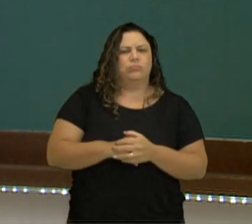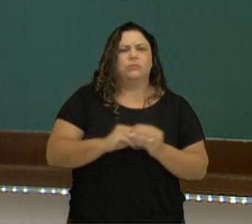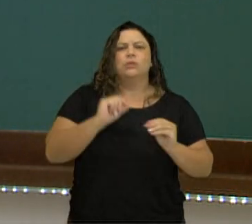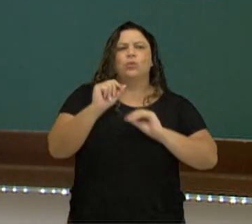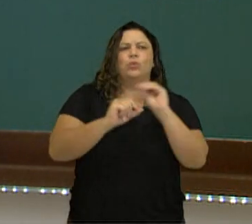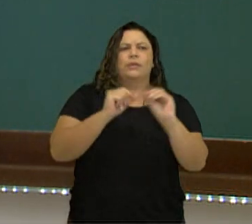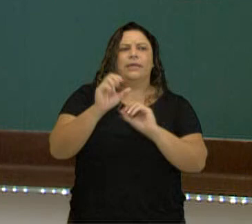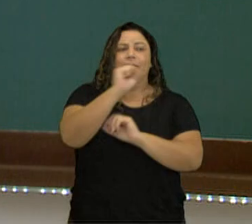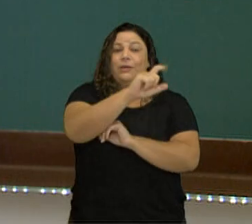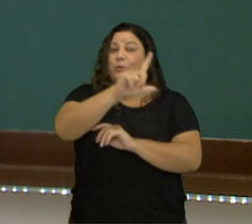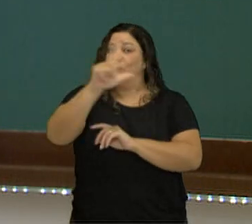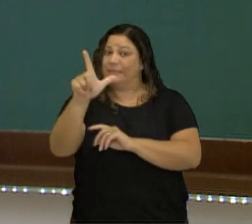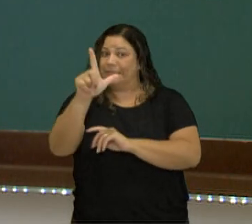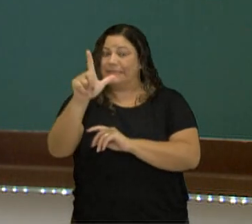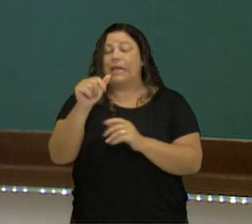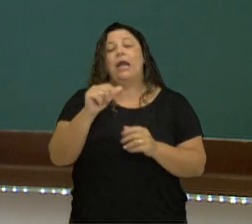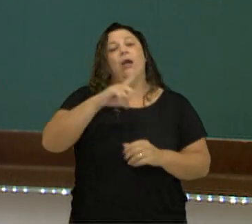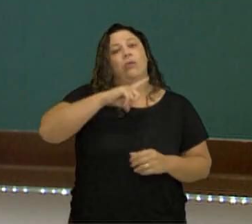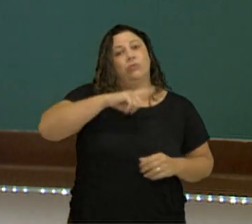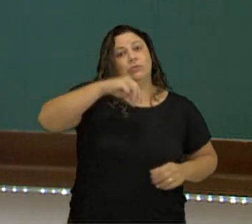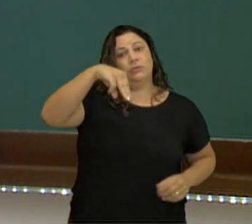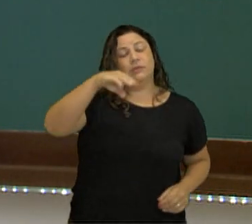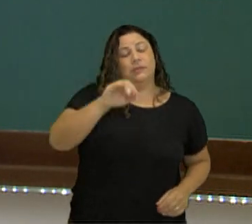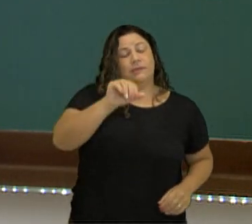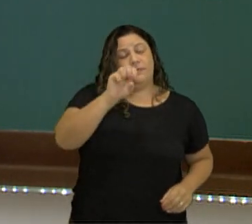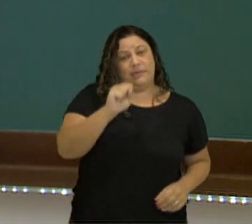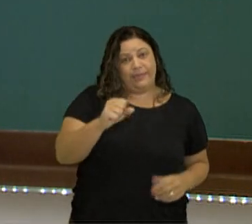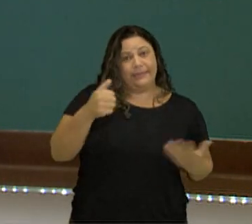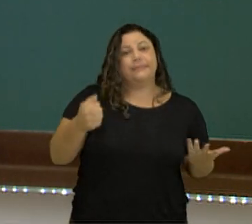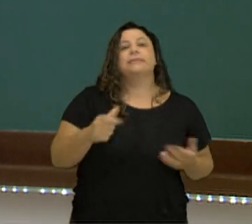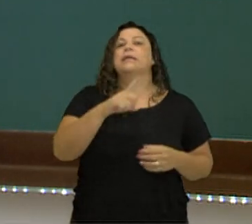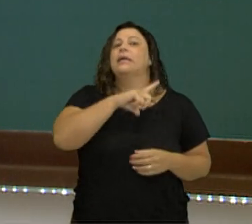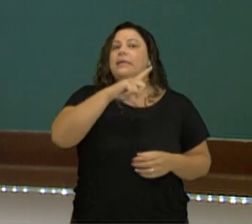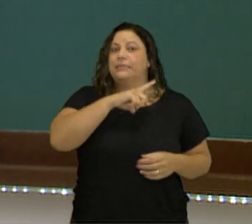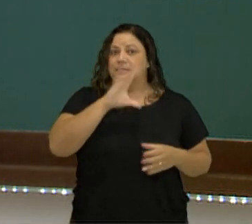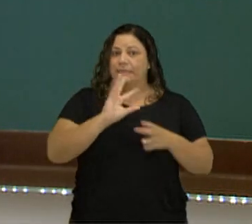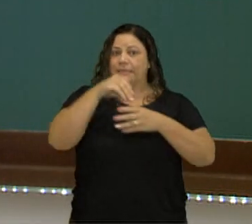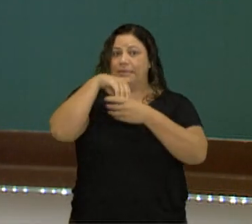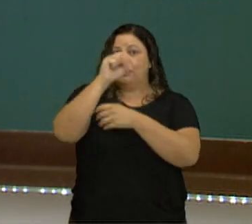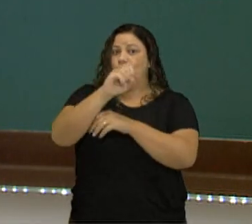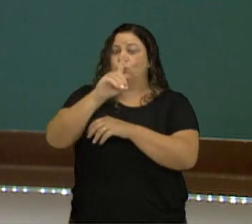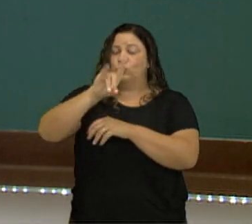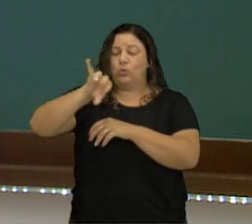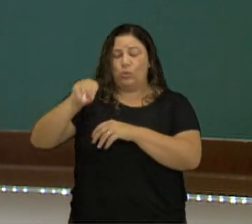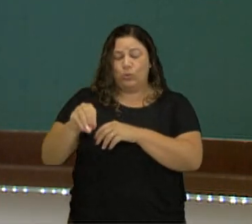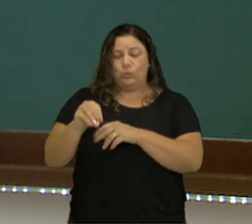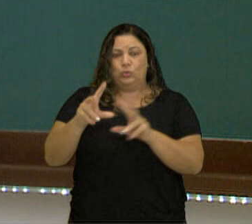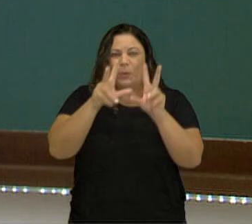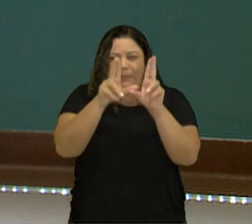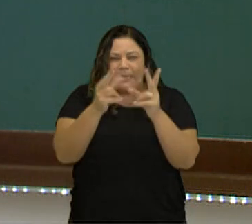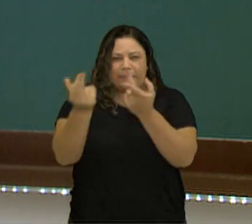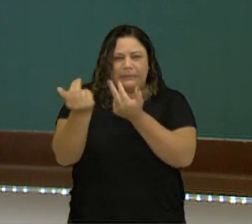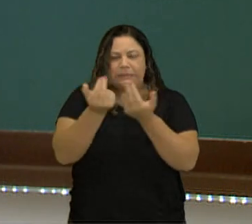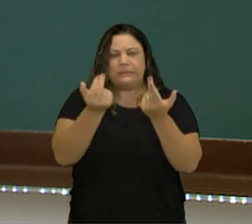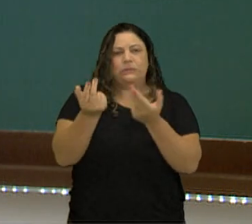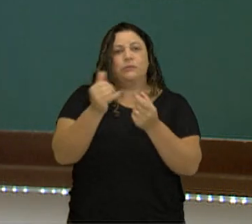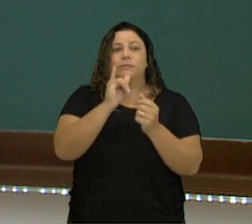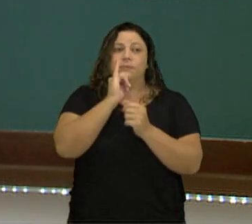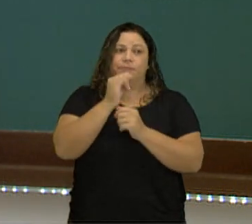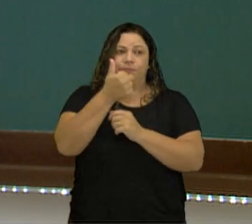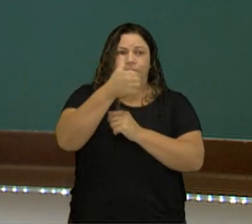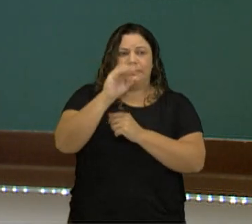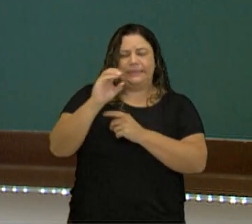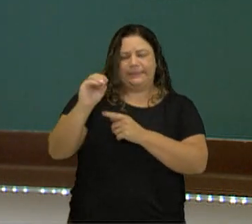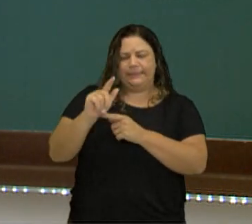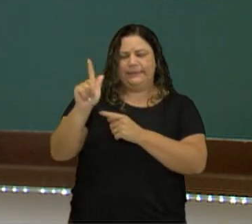mesa, ele tem sódio, ele contém sódio, mas eles não são a mesma substância. Em 100 gramas de sal